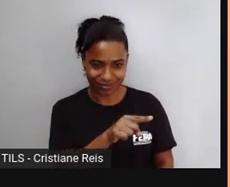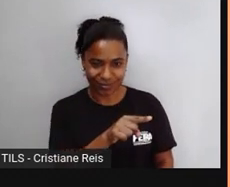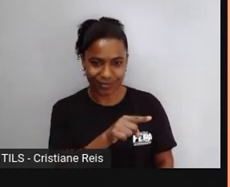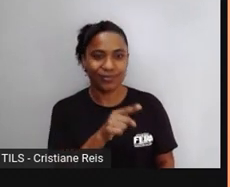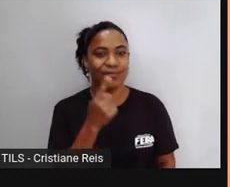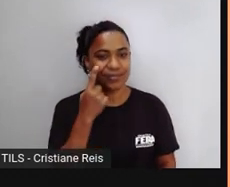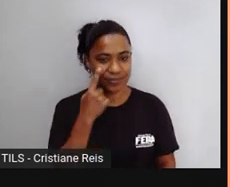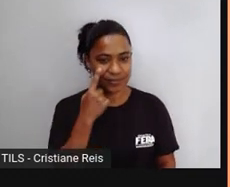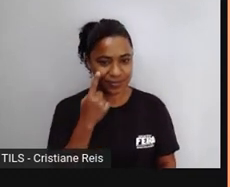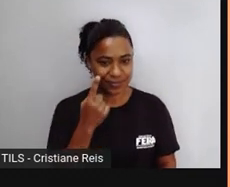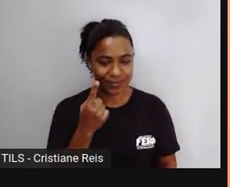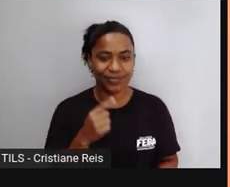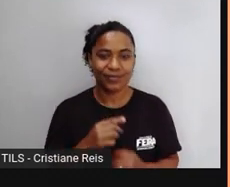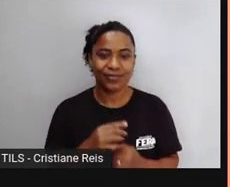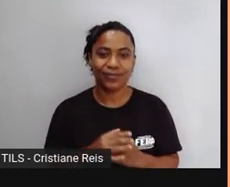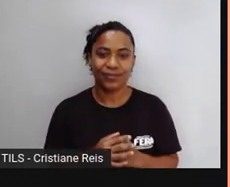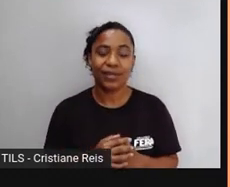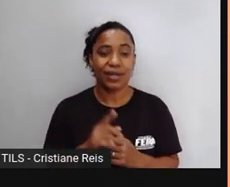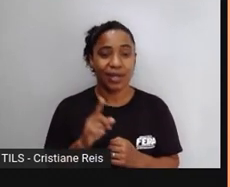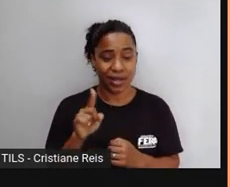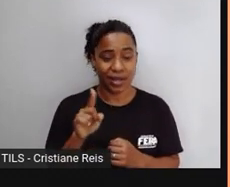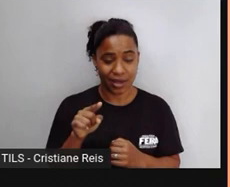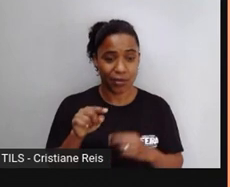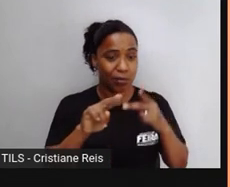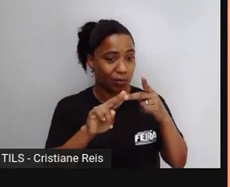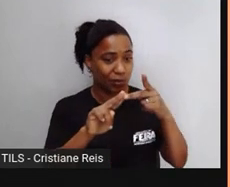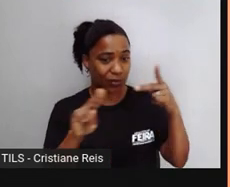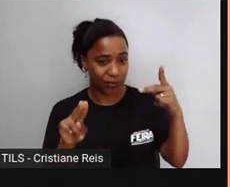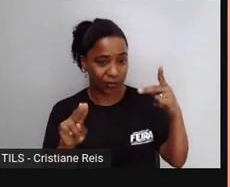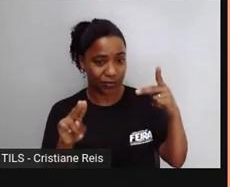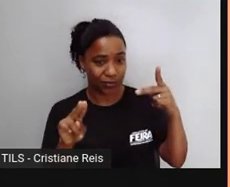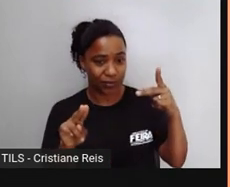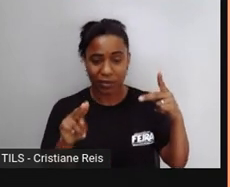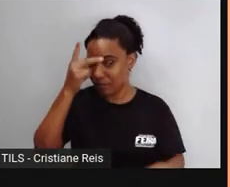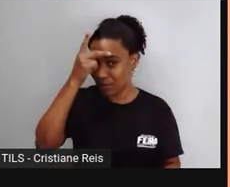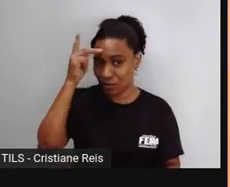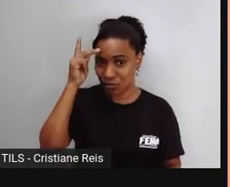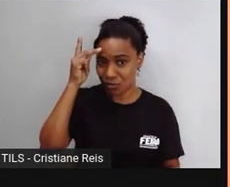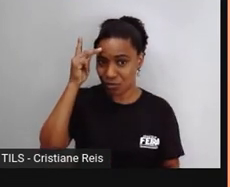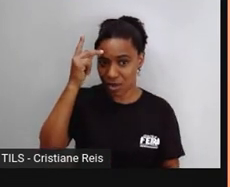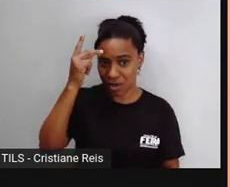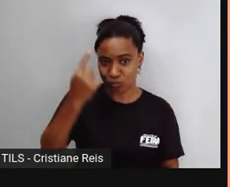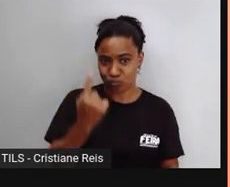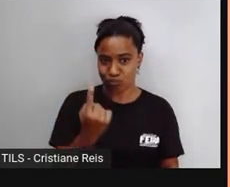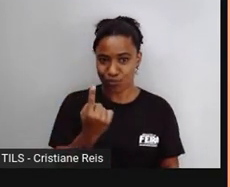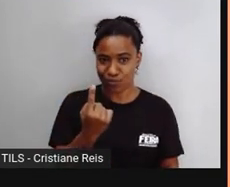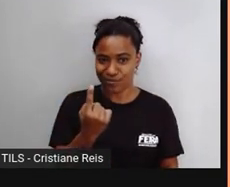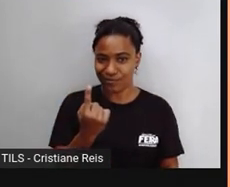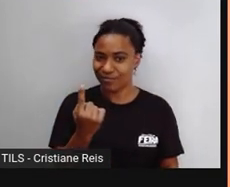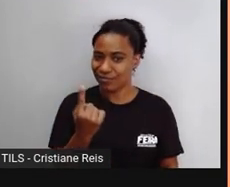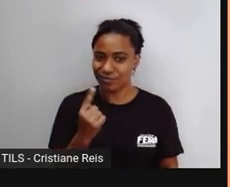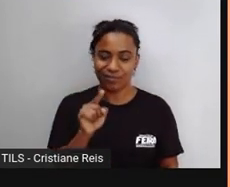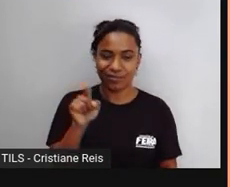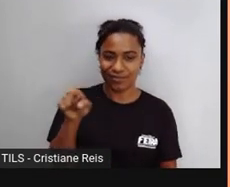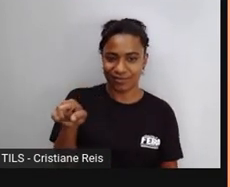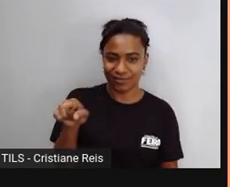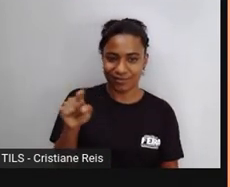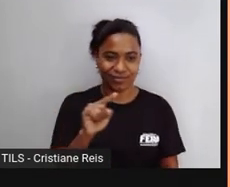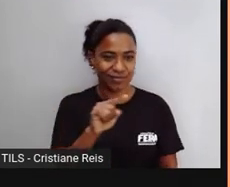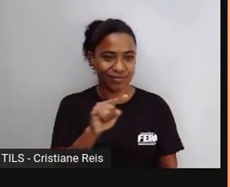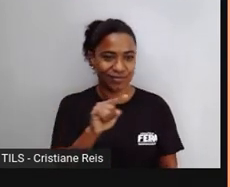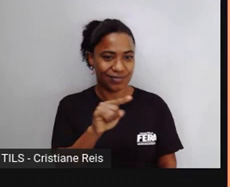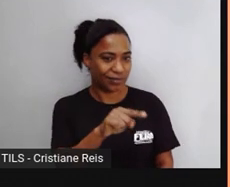impessoal. Porque ele não se refere a uma pessoa específica. Porque o he, ele